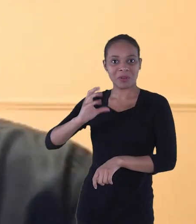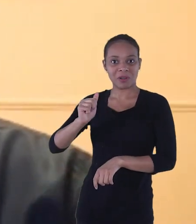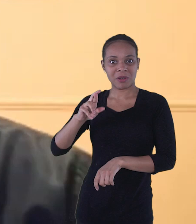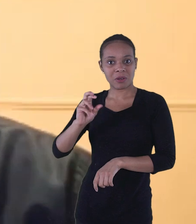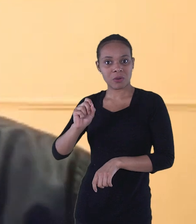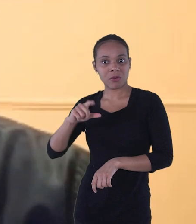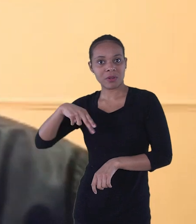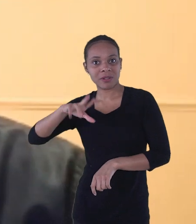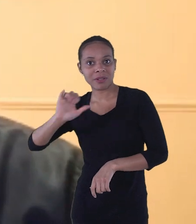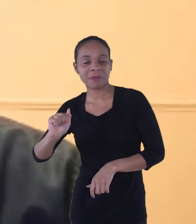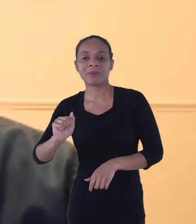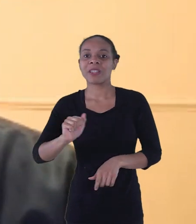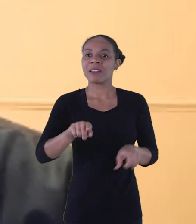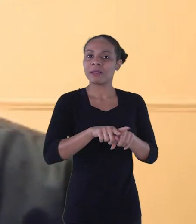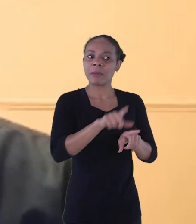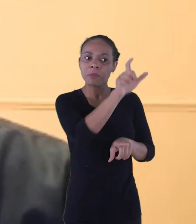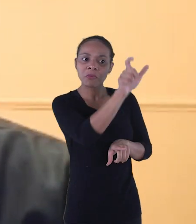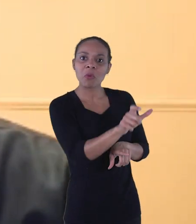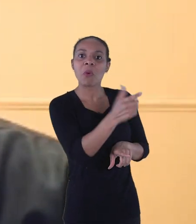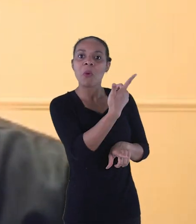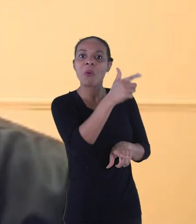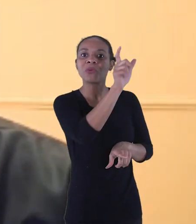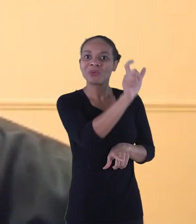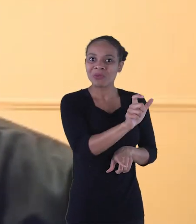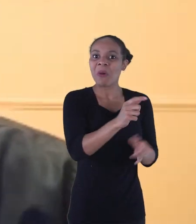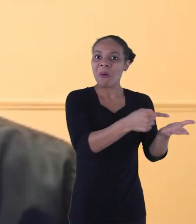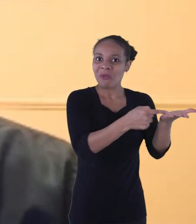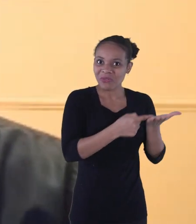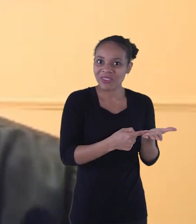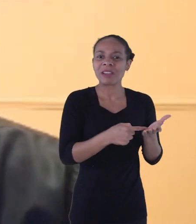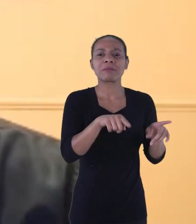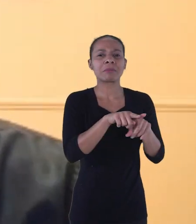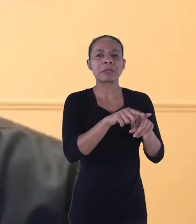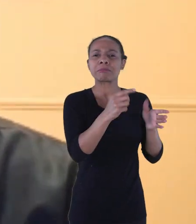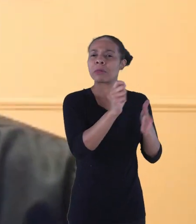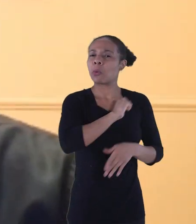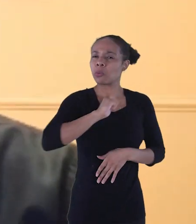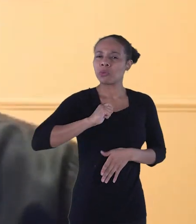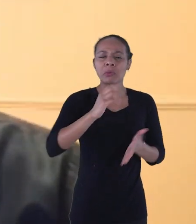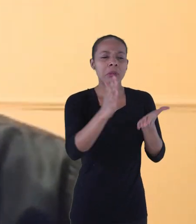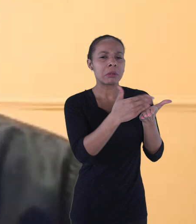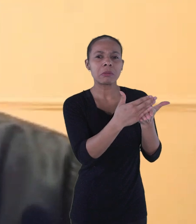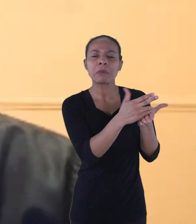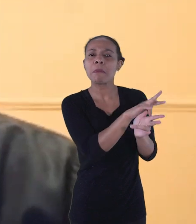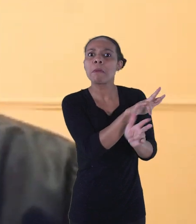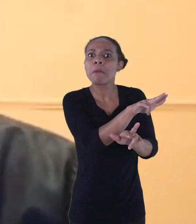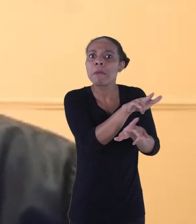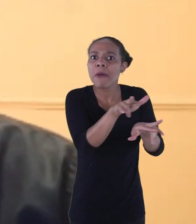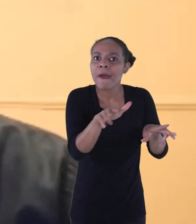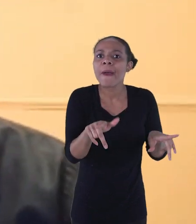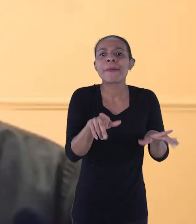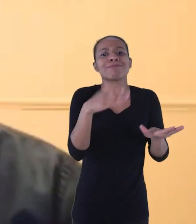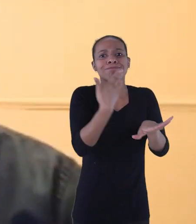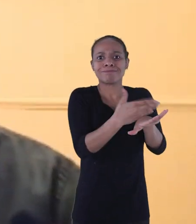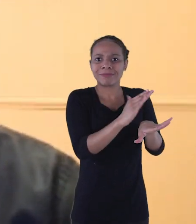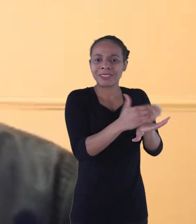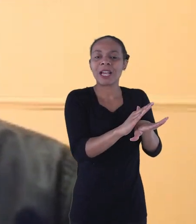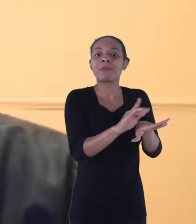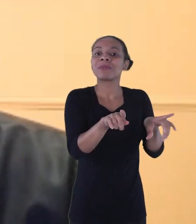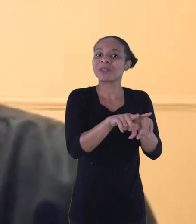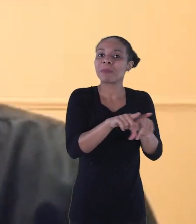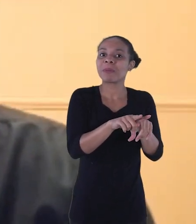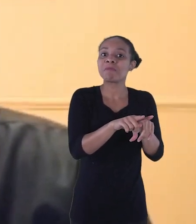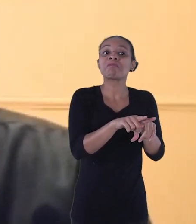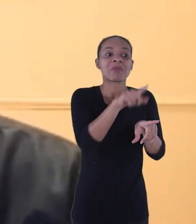pesquisador, dramaturgo e roteirista, é autor de 11 livros, entre biografias, romance e ensaios, e foi finalista do Prêmio Jabuti